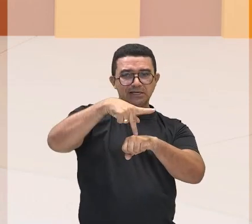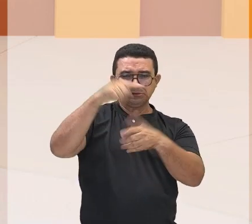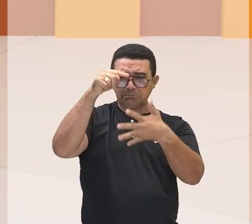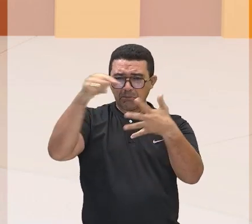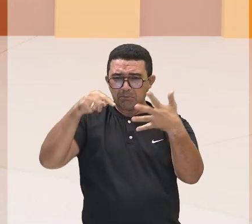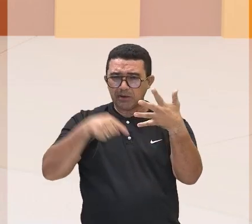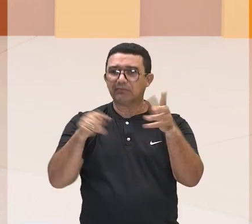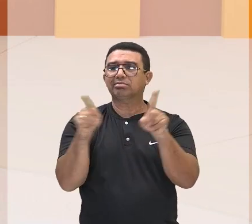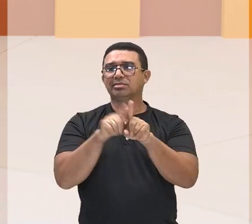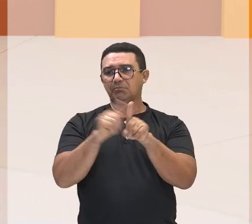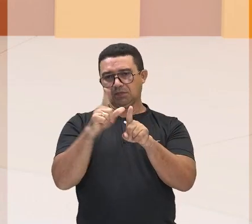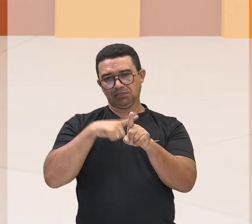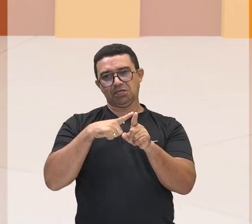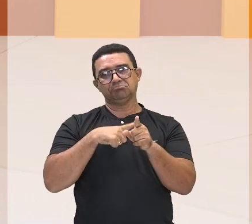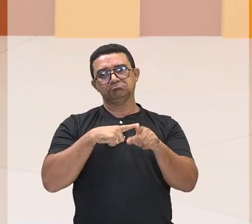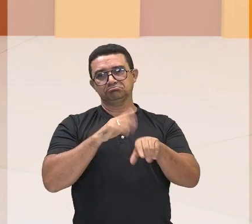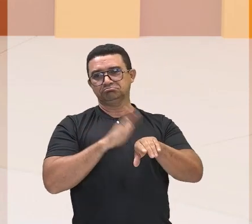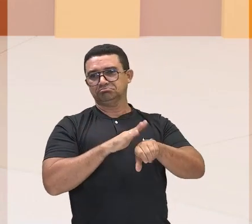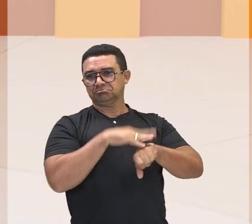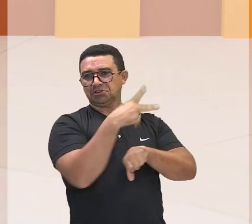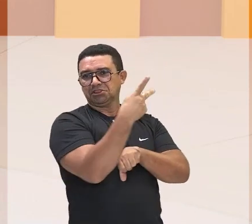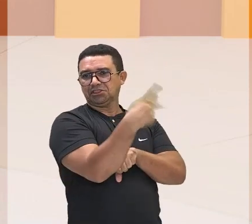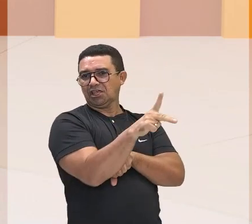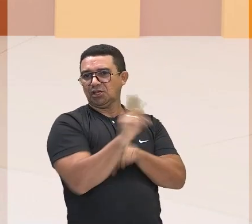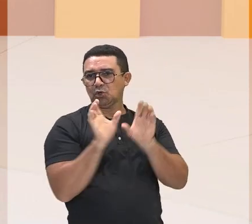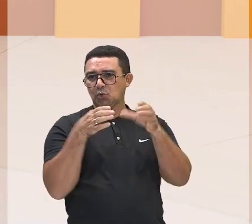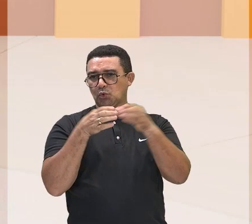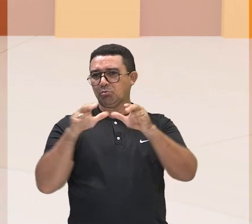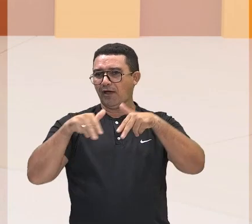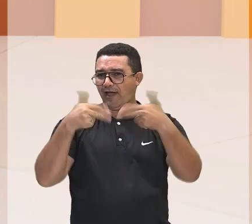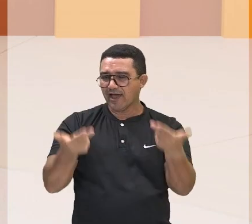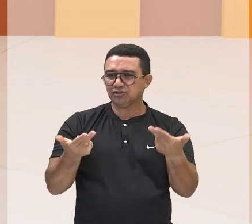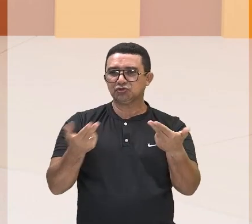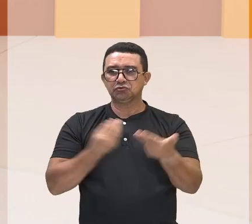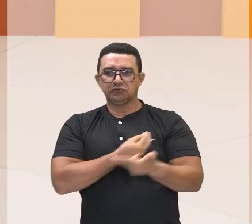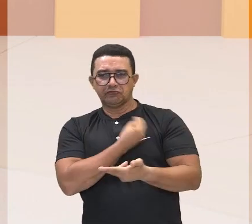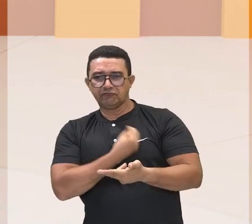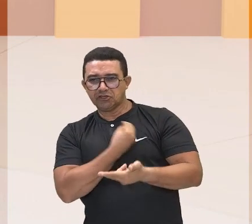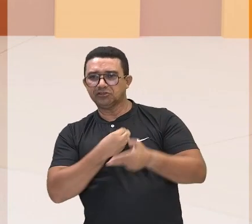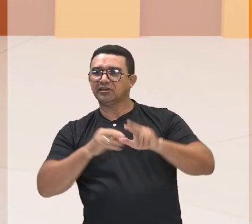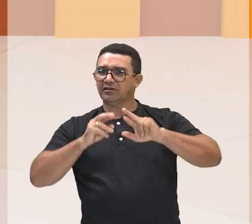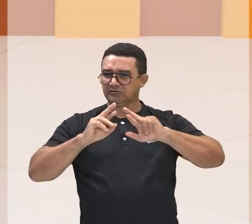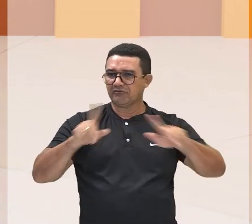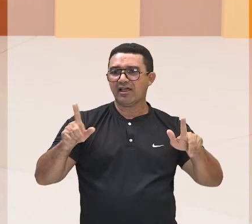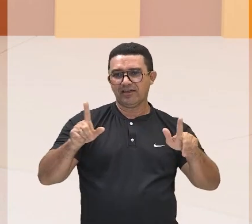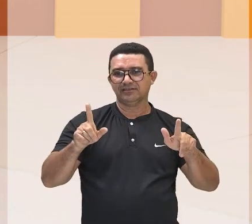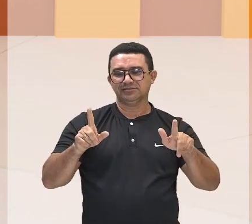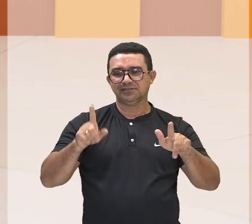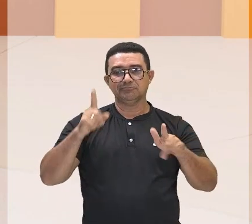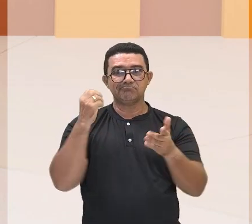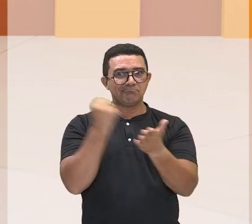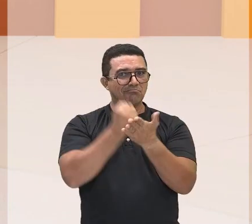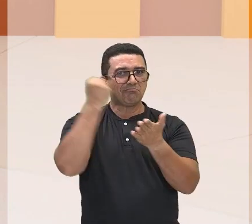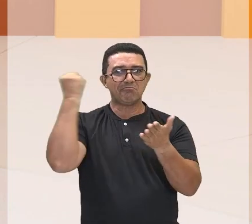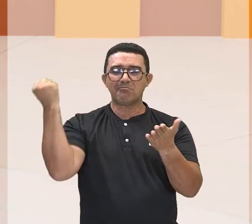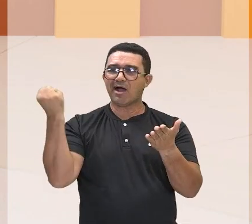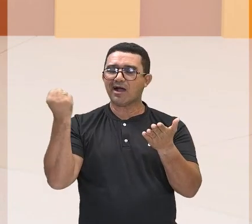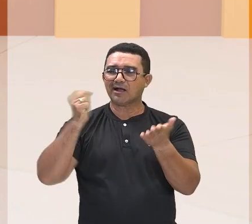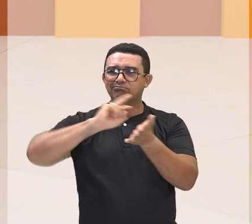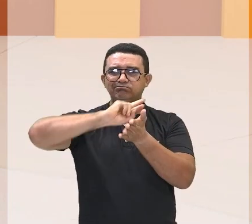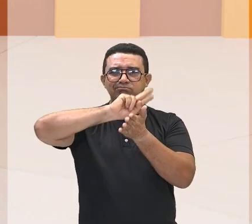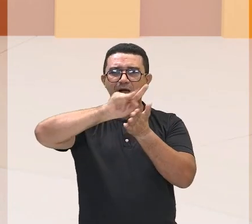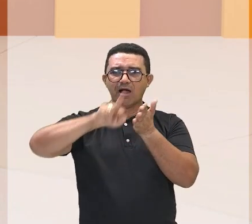vão ter modos de vida, vão ter diferentes grupos étnicos e isso acaba marcando muito, né, essa